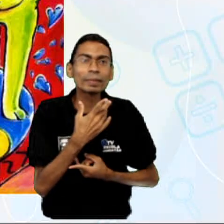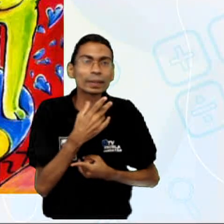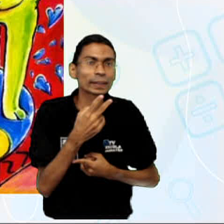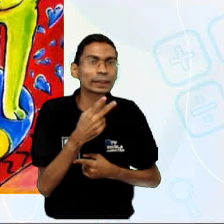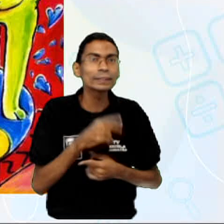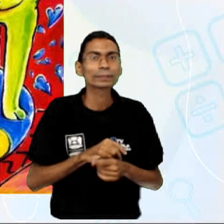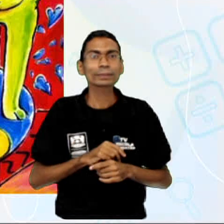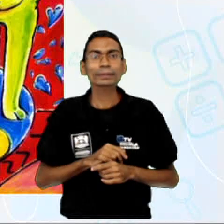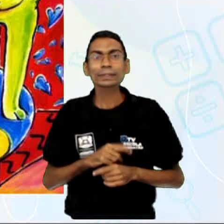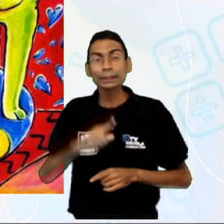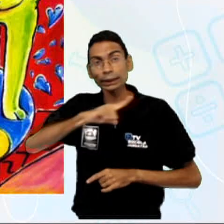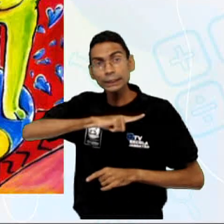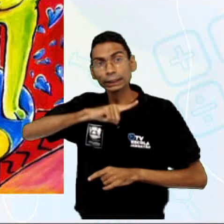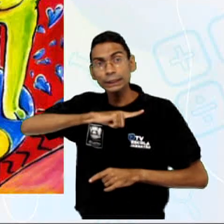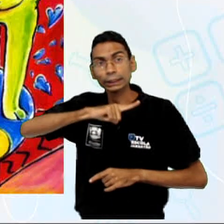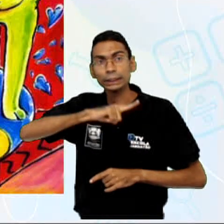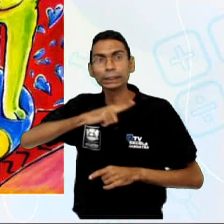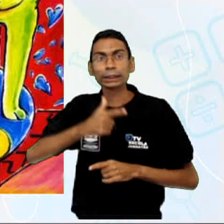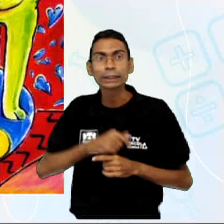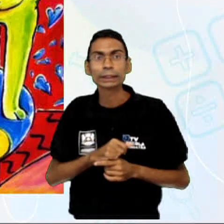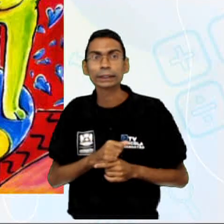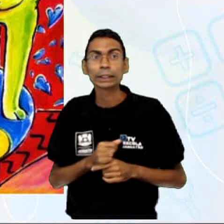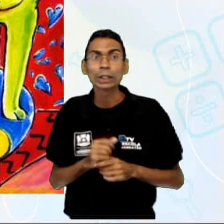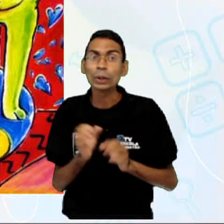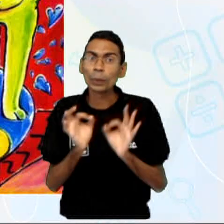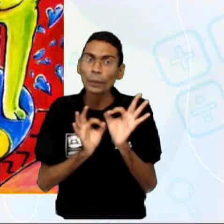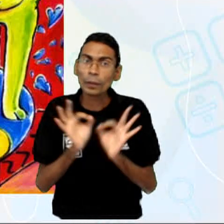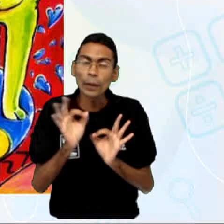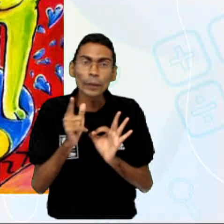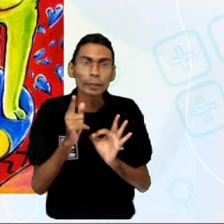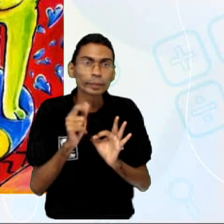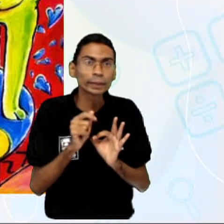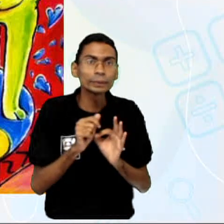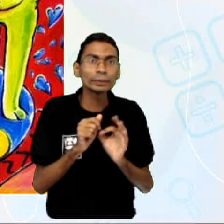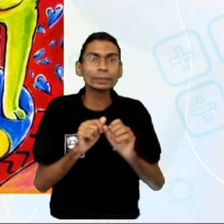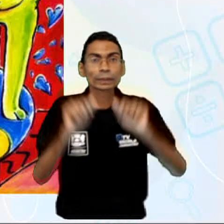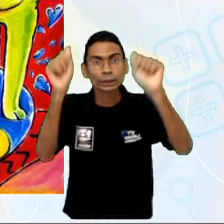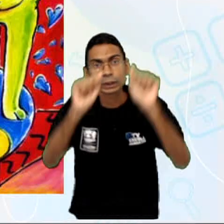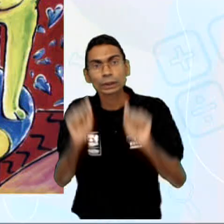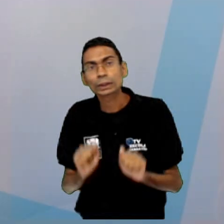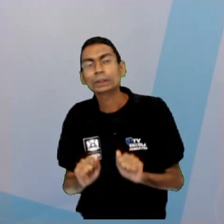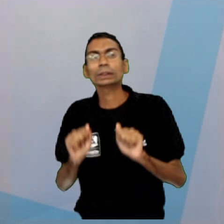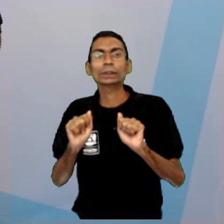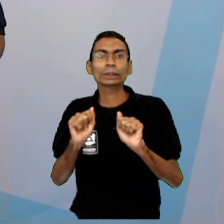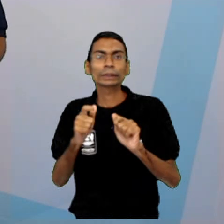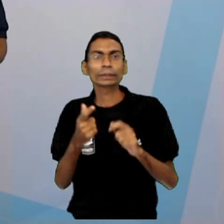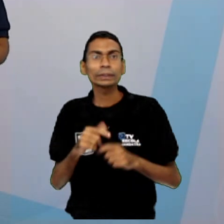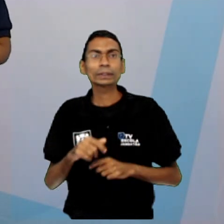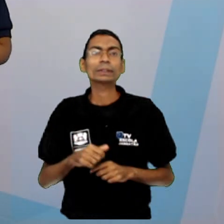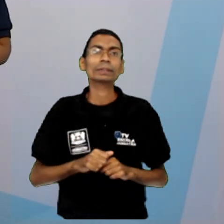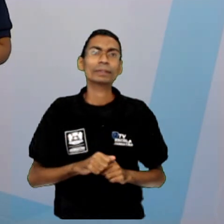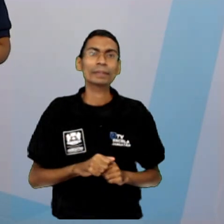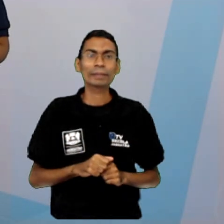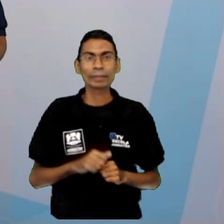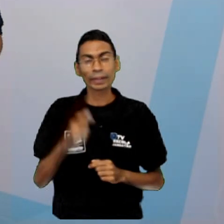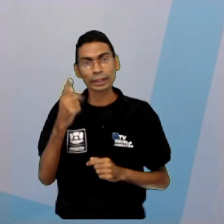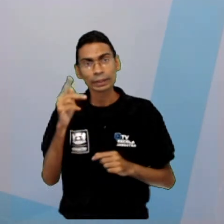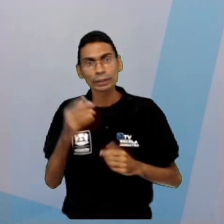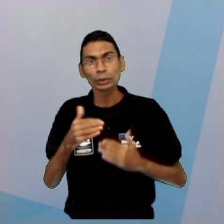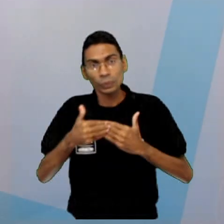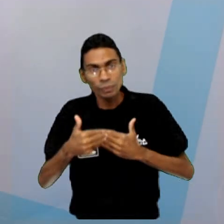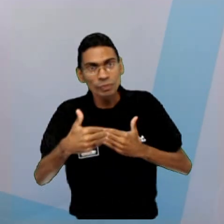Ele tem uma vasta obra que inclui pintura, desenho, escultura e arte gráfica, certo? Mas no início da sua carreira,